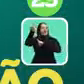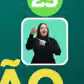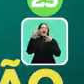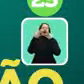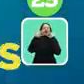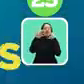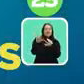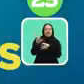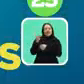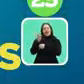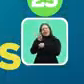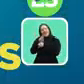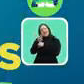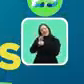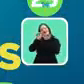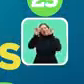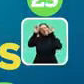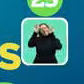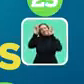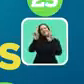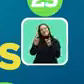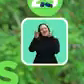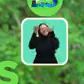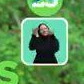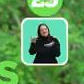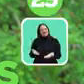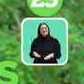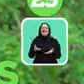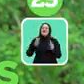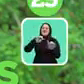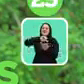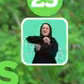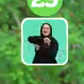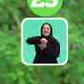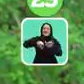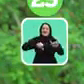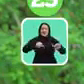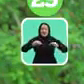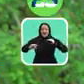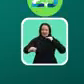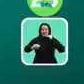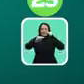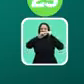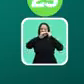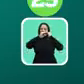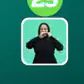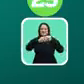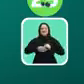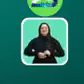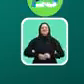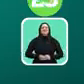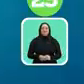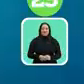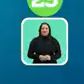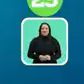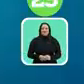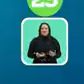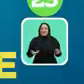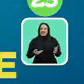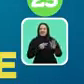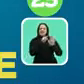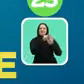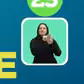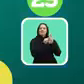atenção e com cuidados especiais torna todas as pessoas mais iguais. O